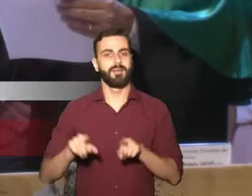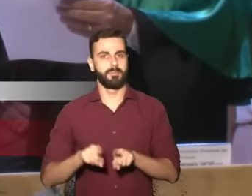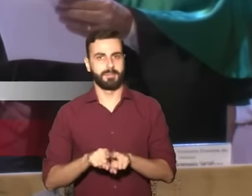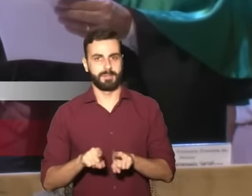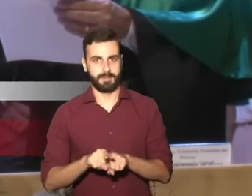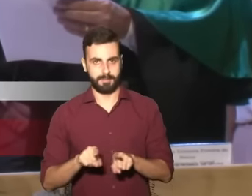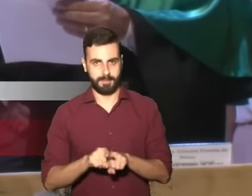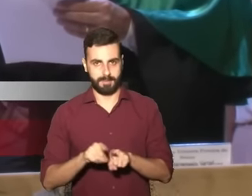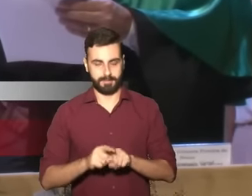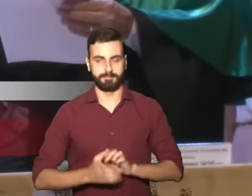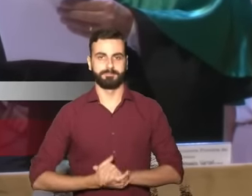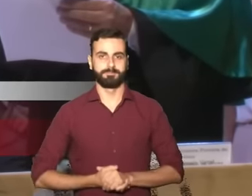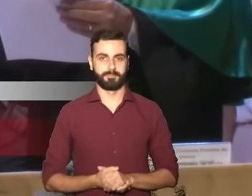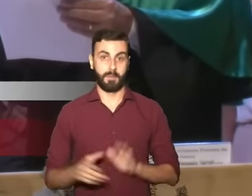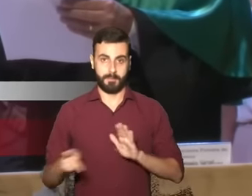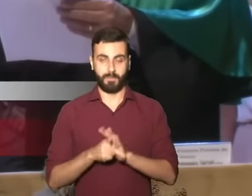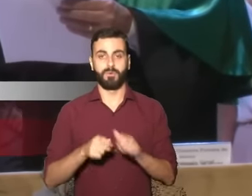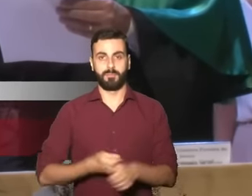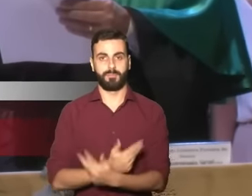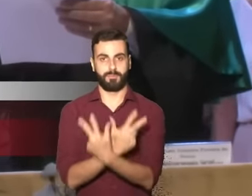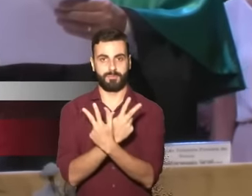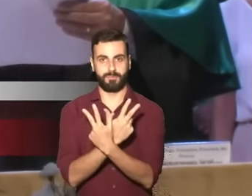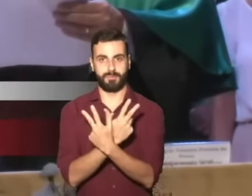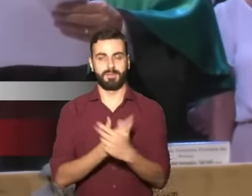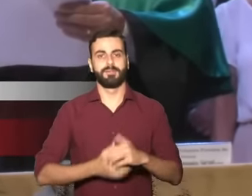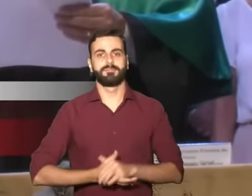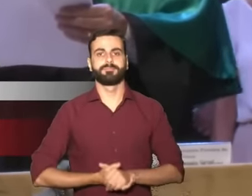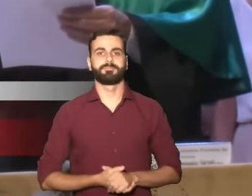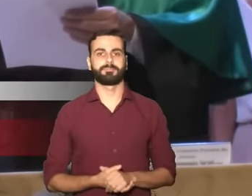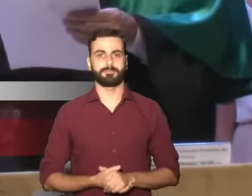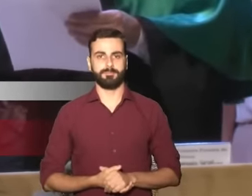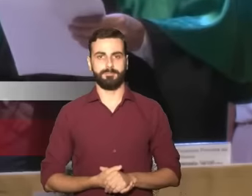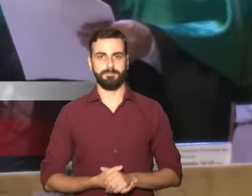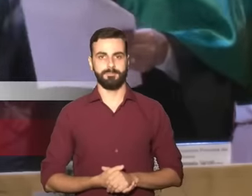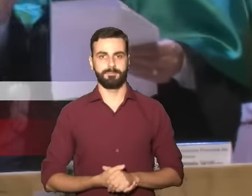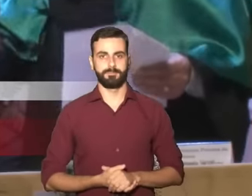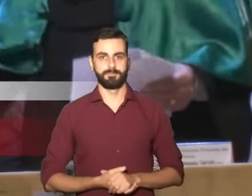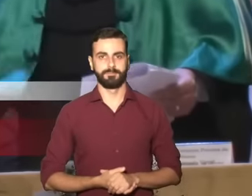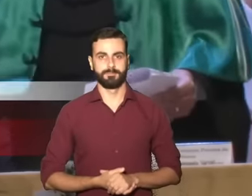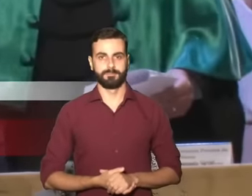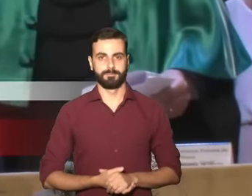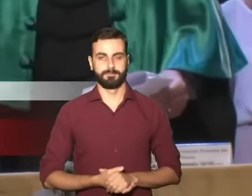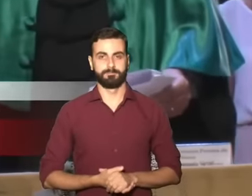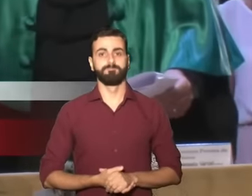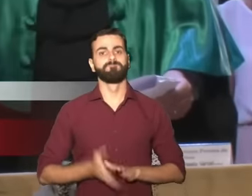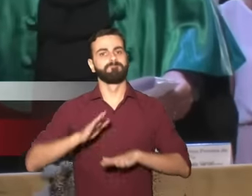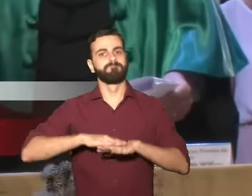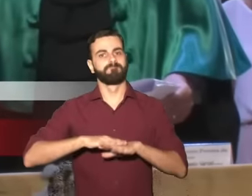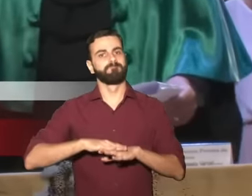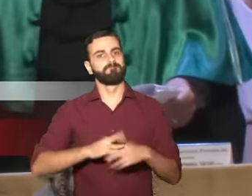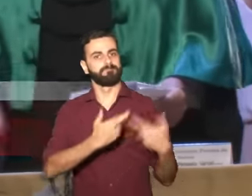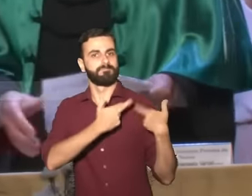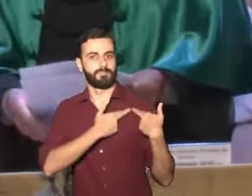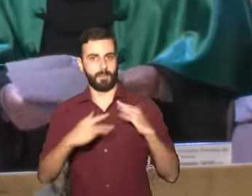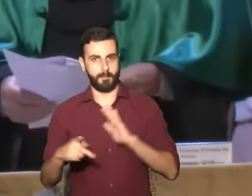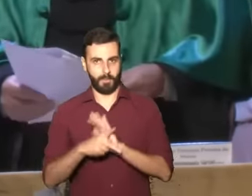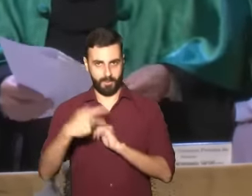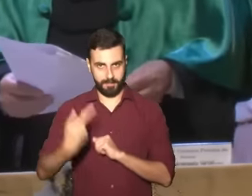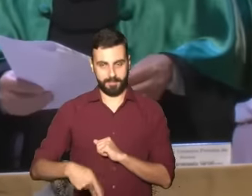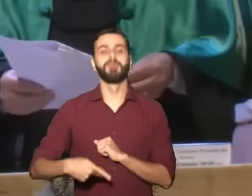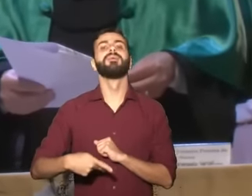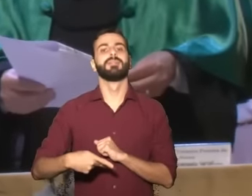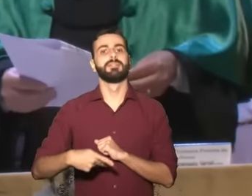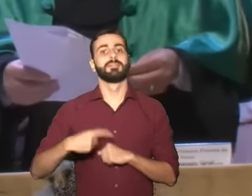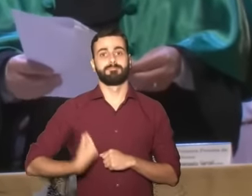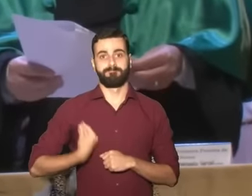pesquisa e extensão da Universidade Federal de Viçosa. No uso de minhas atribuições legais e